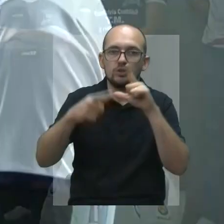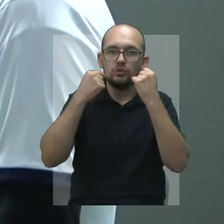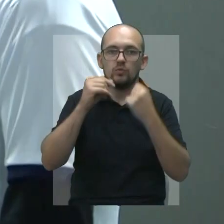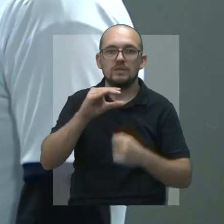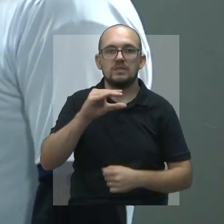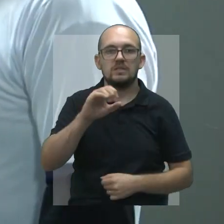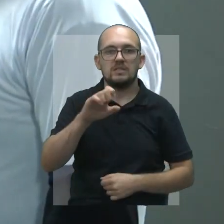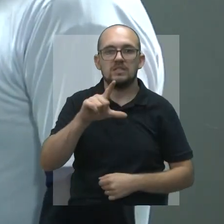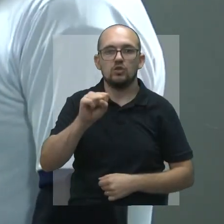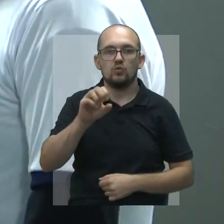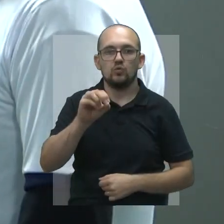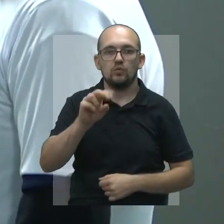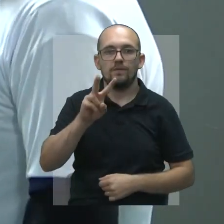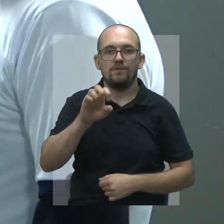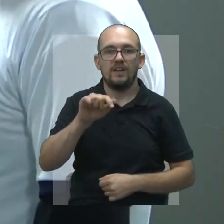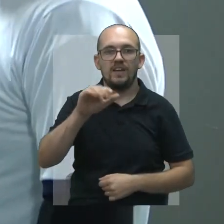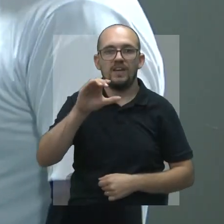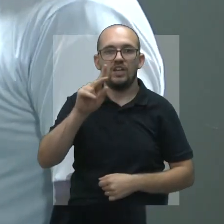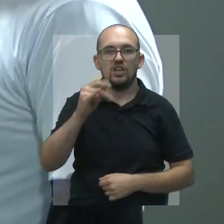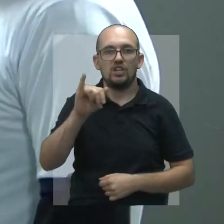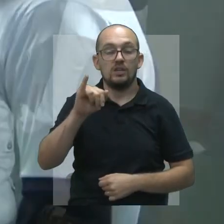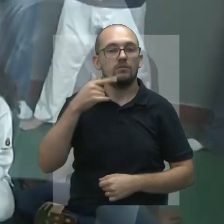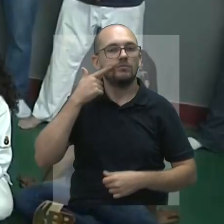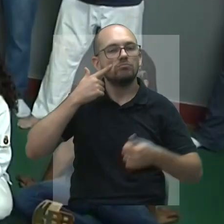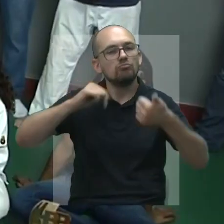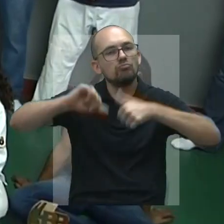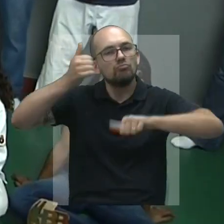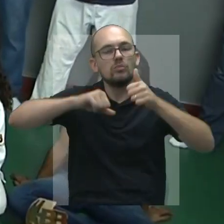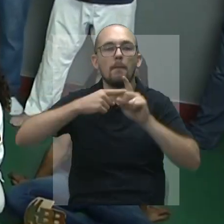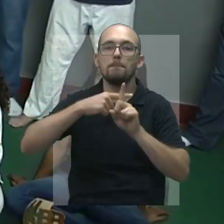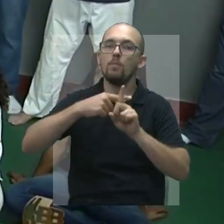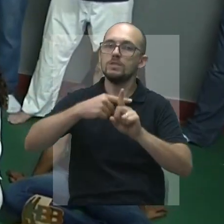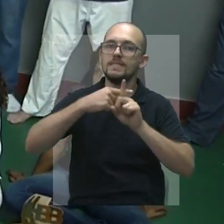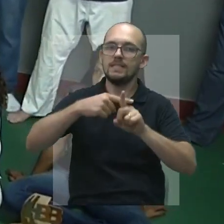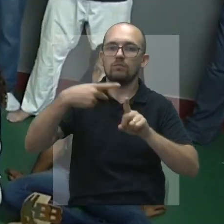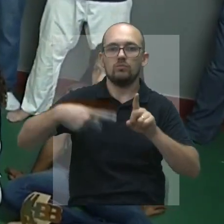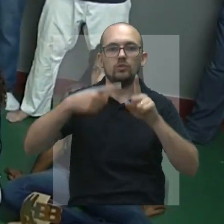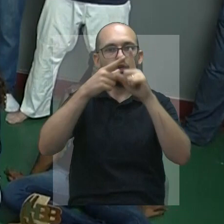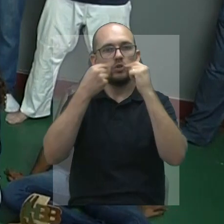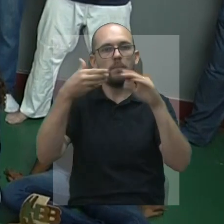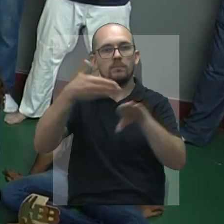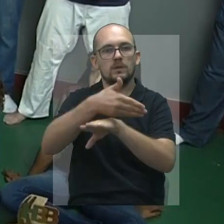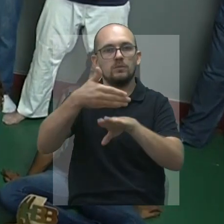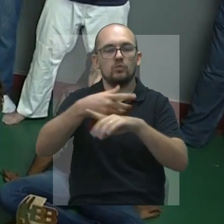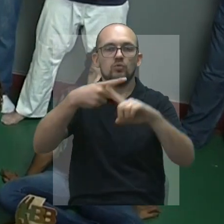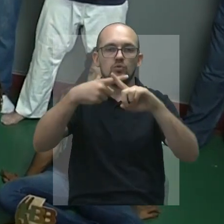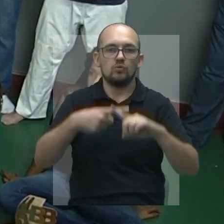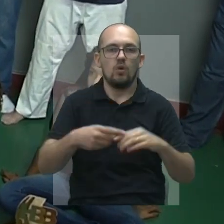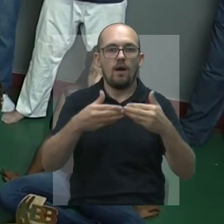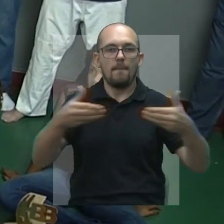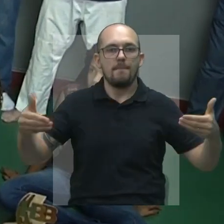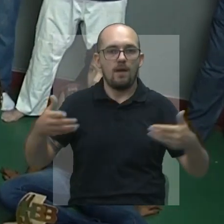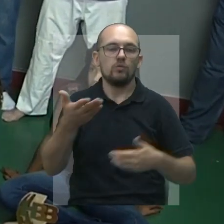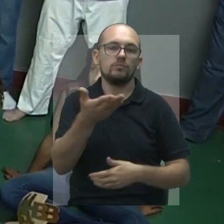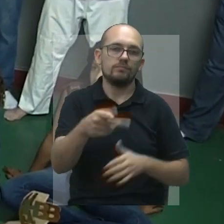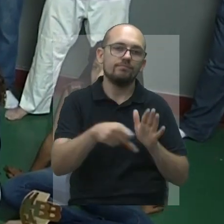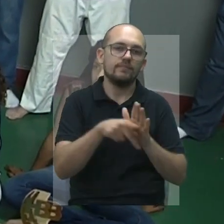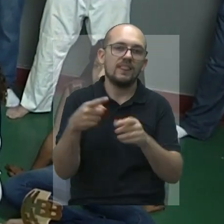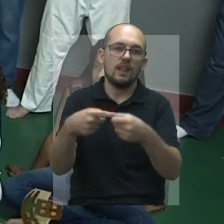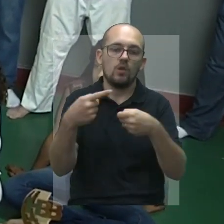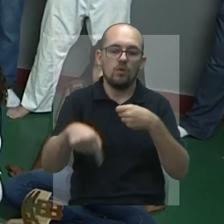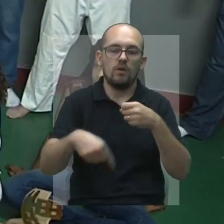Celso Antônio Vecchi Júnior, avaliou positivamente a participação jauense nos Jogos Abertos do Interior neste ano